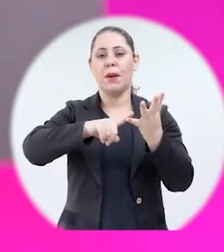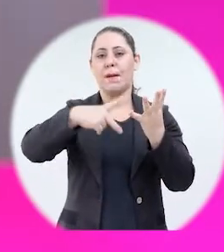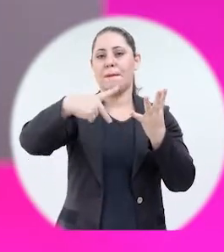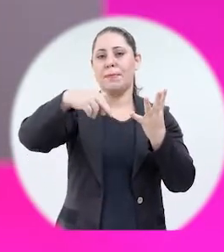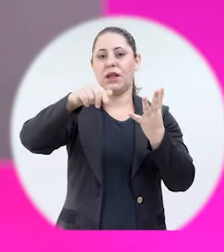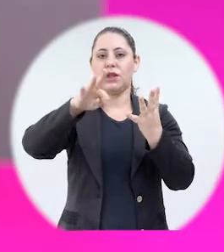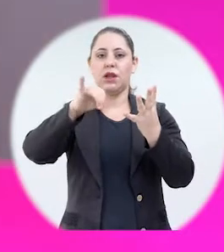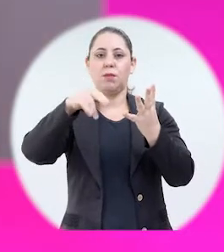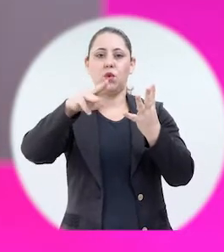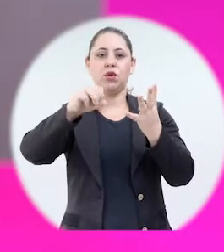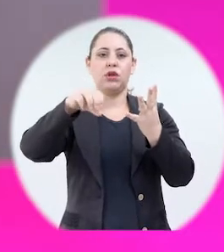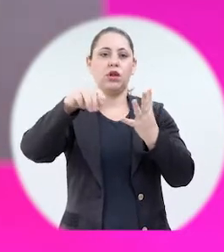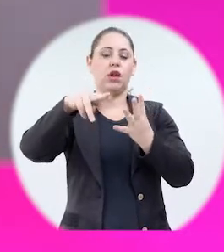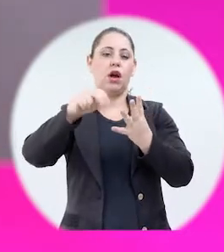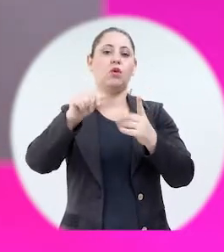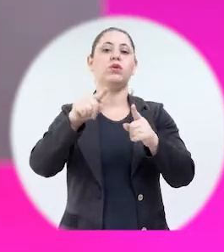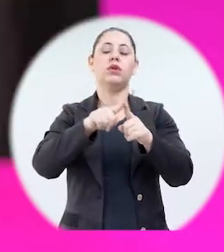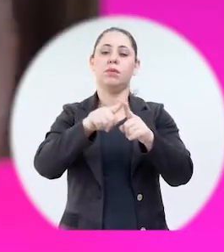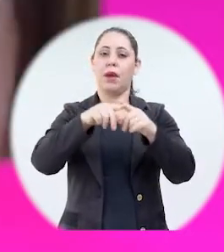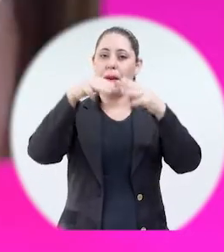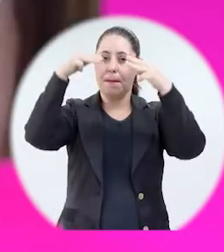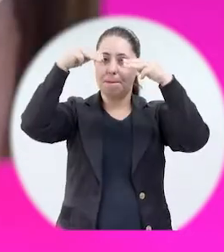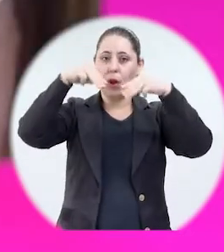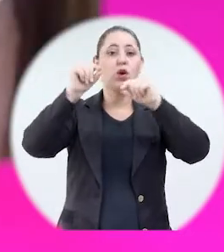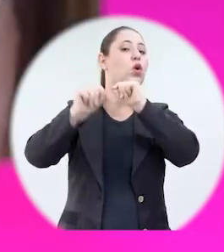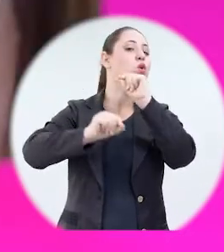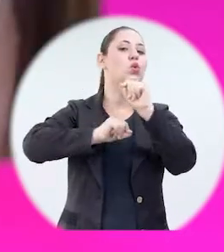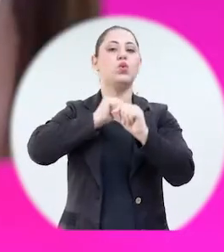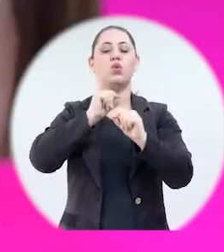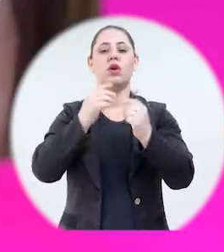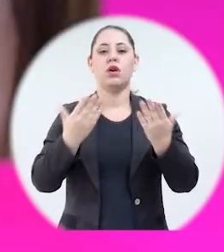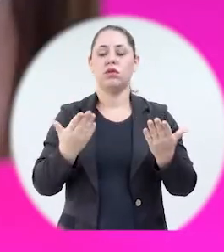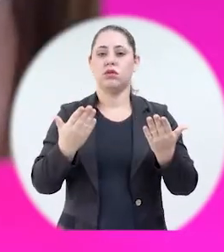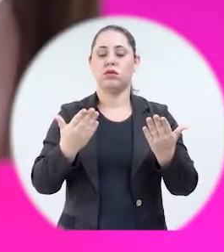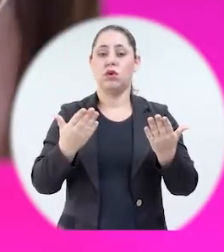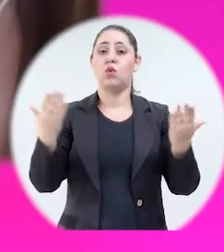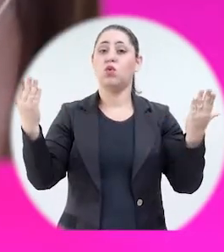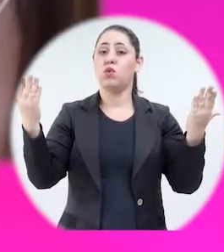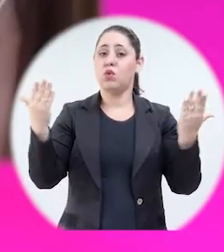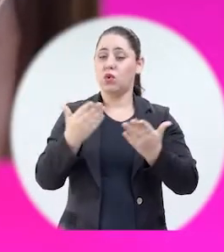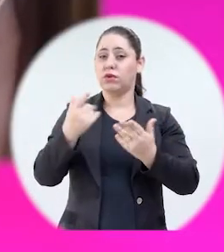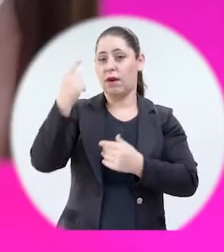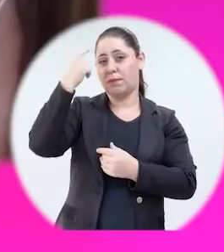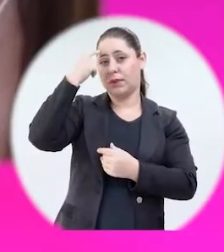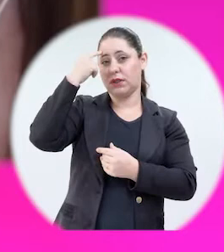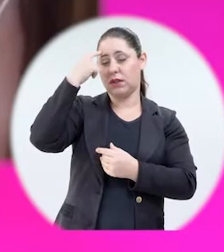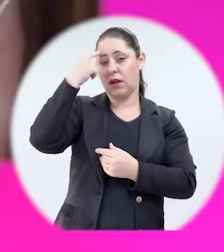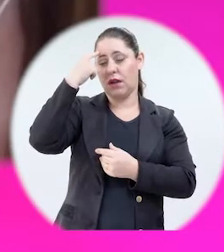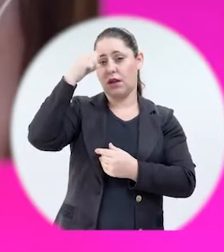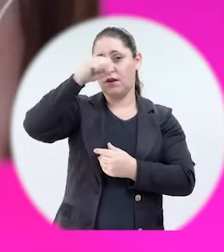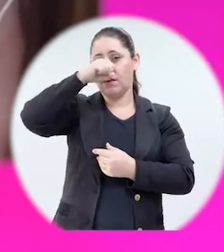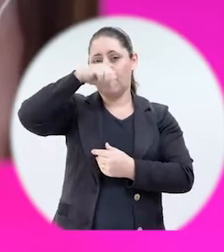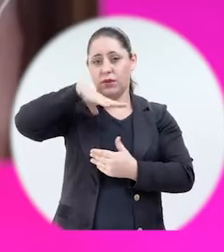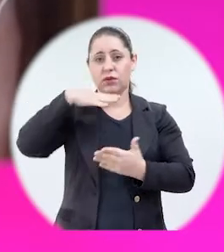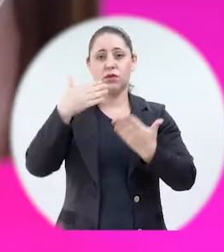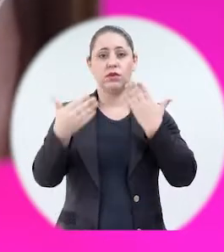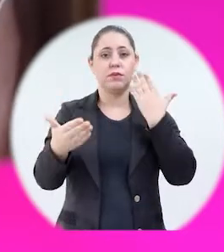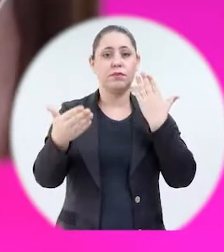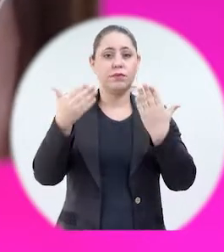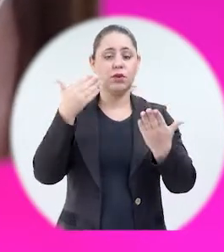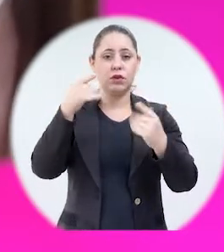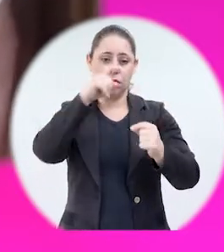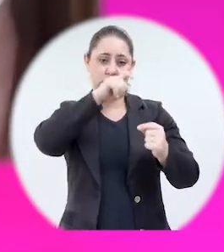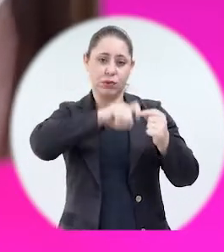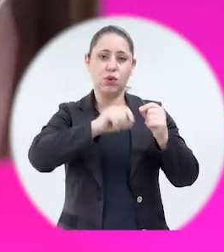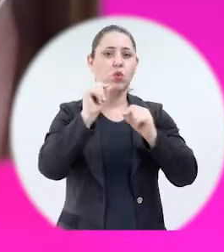violência patrimonial, a violência moral. E hoje aqui, mais especificamente, se a gente for pensar em violência psicológica